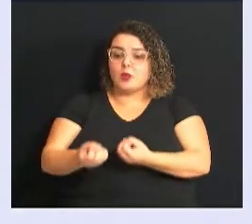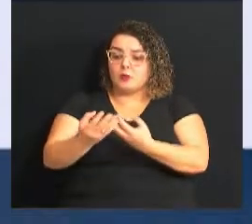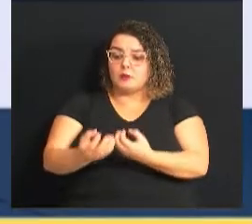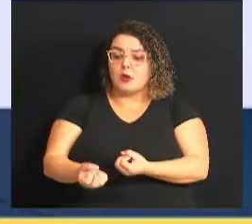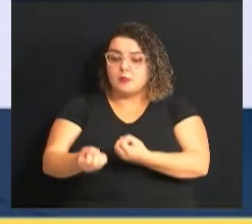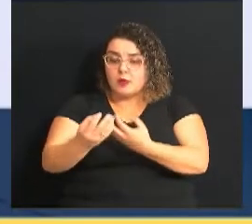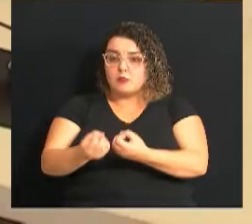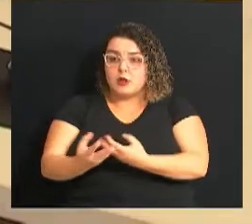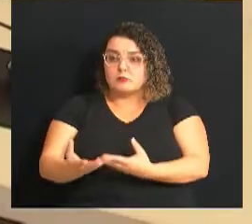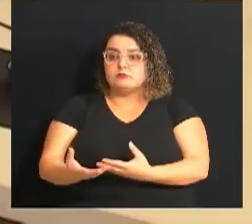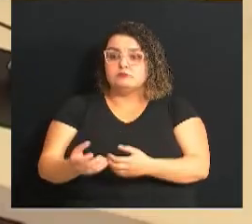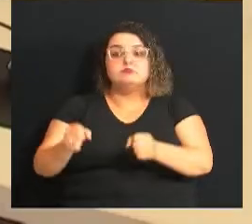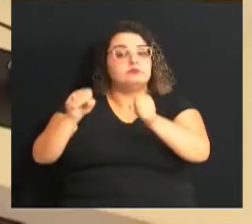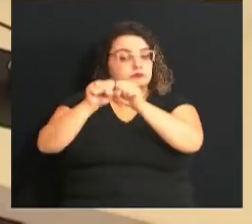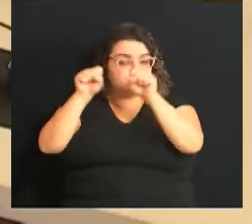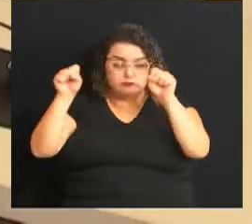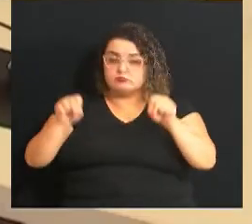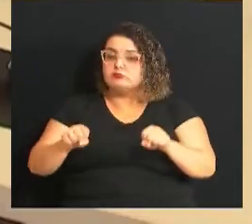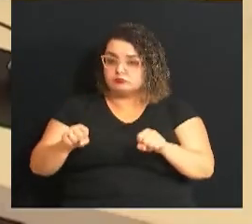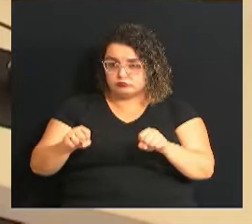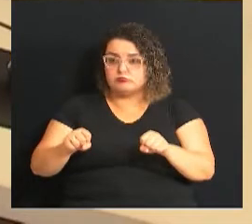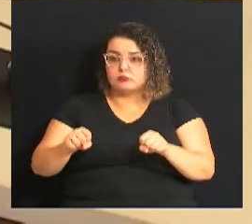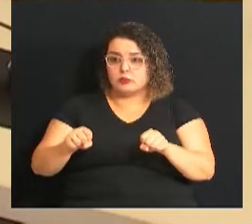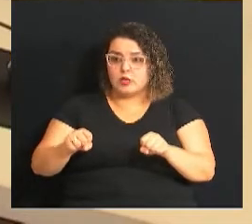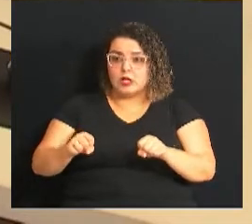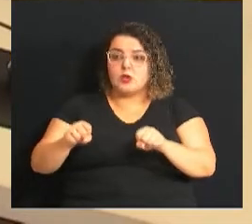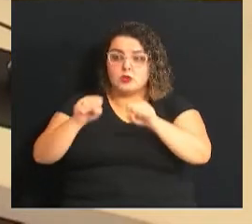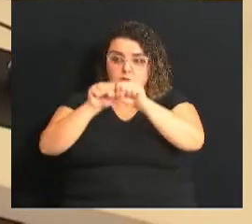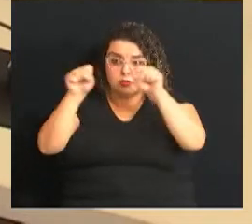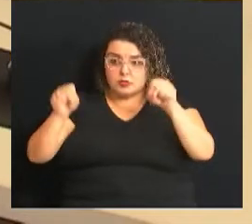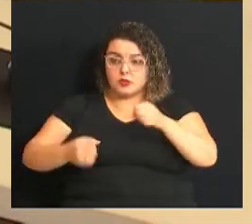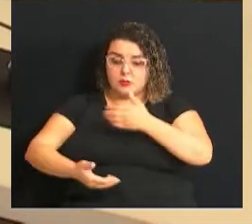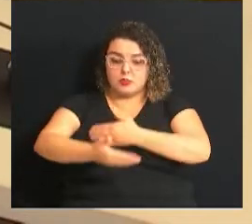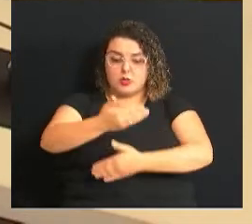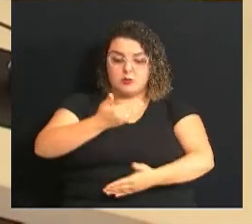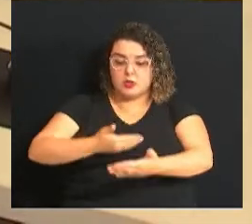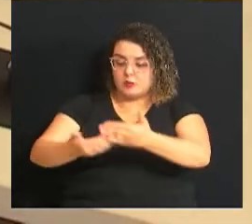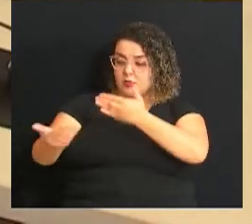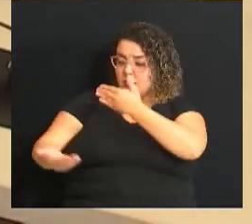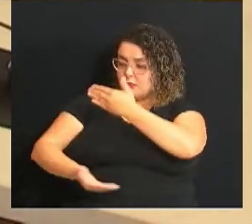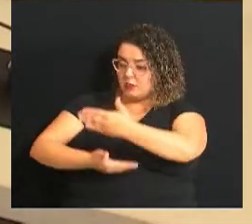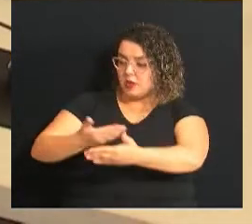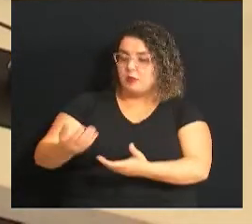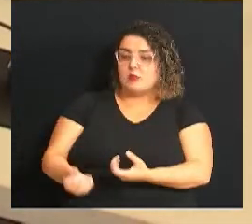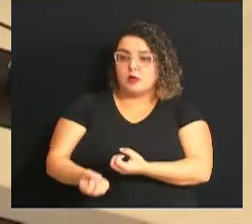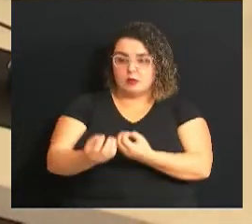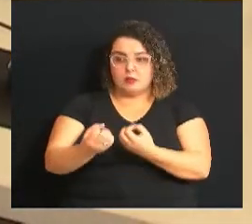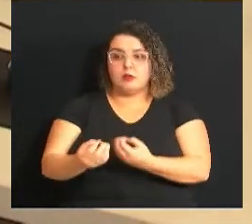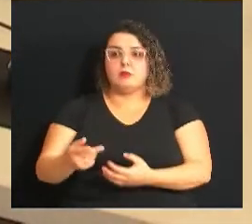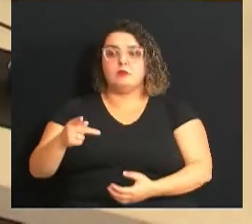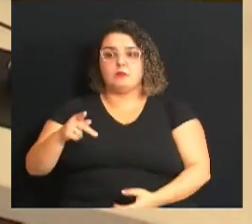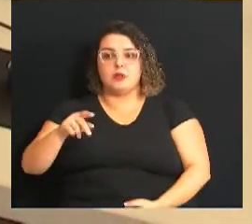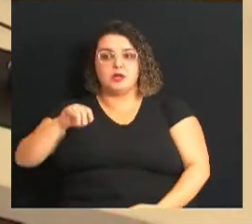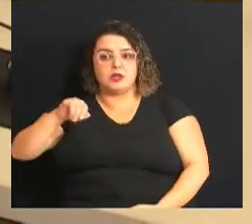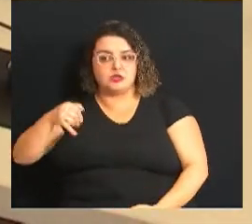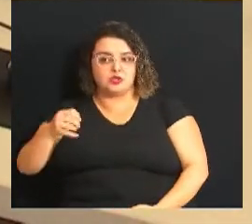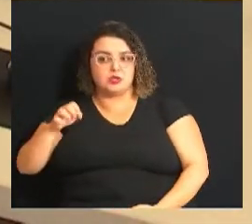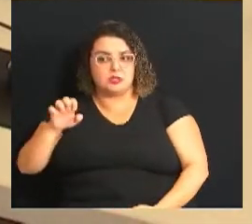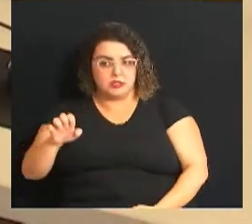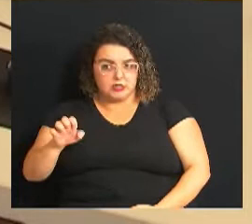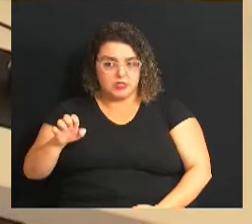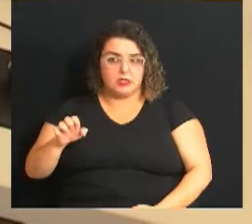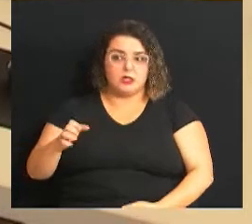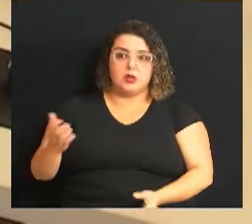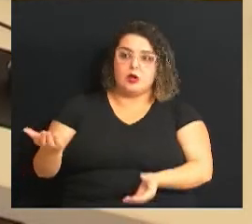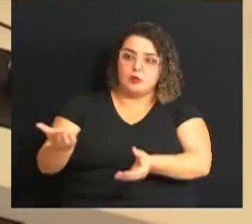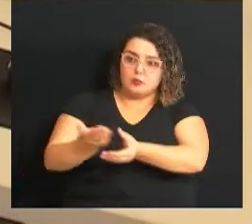para esse sistema. Os sistemas que têm compartilhamento de dados com essa página são o PJE, que é o Processo Judicial